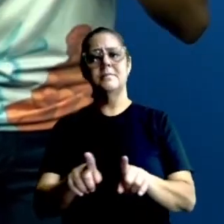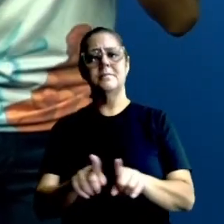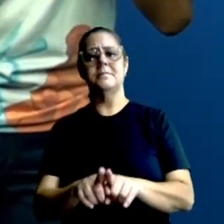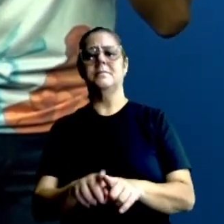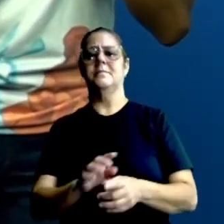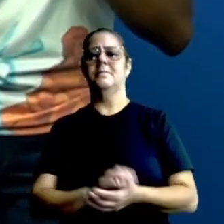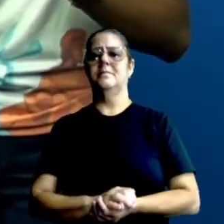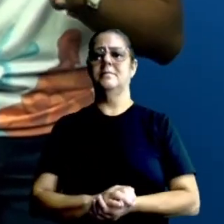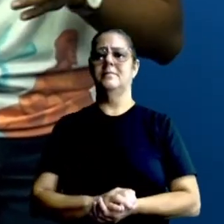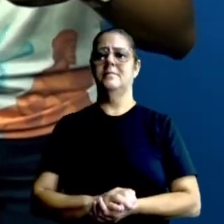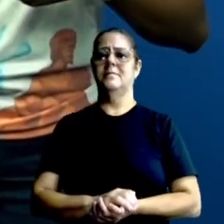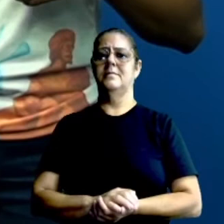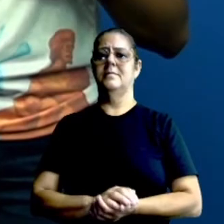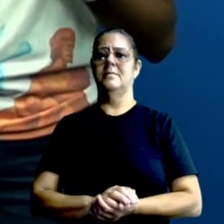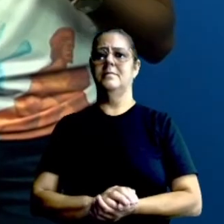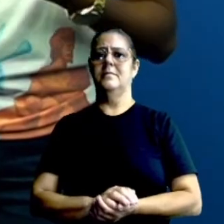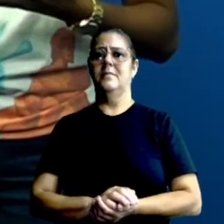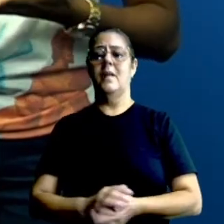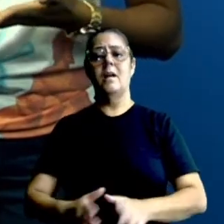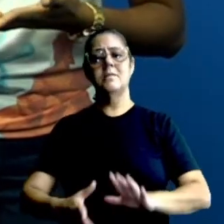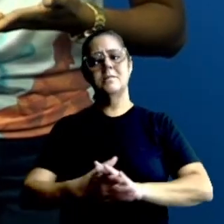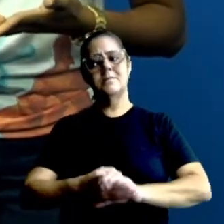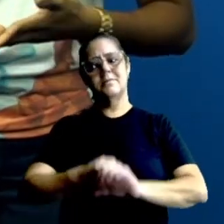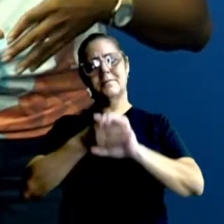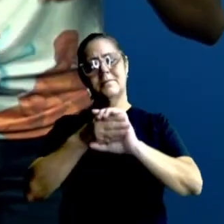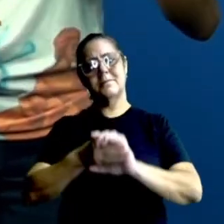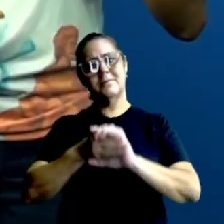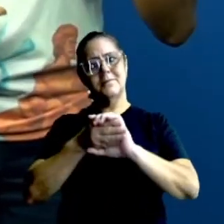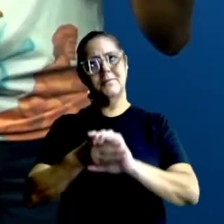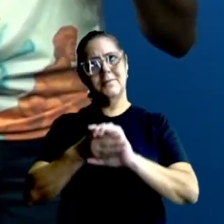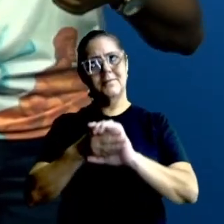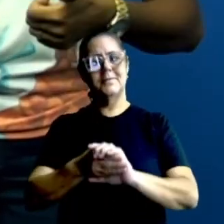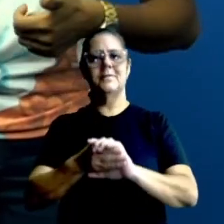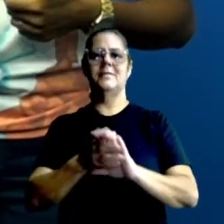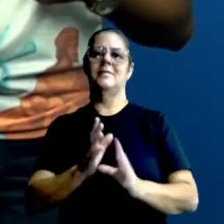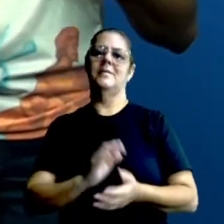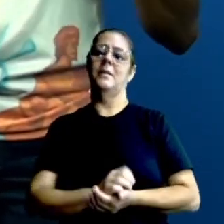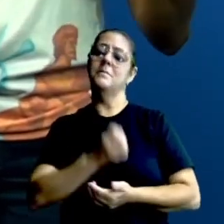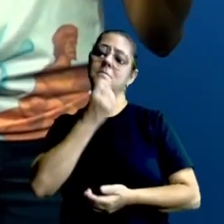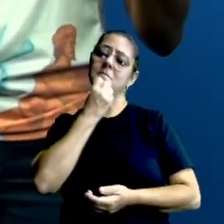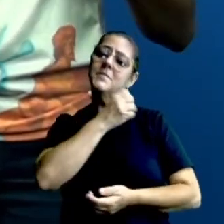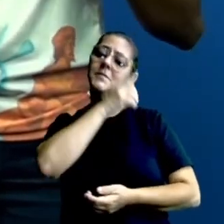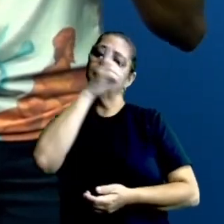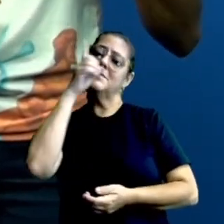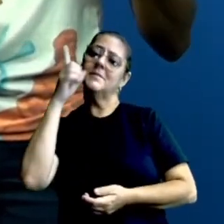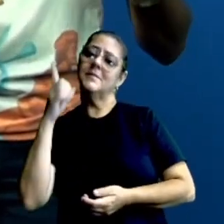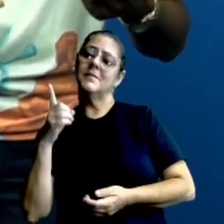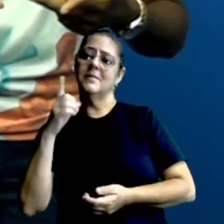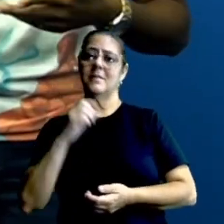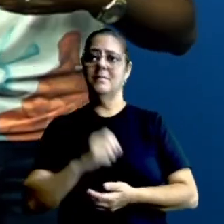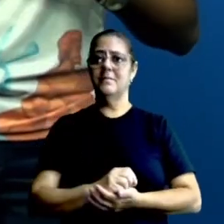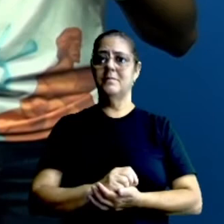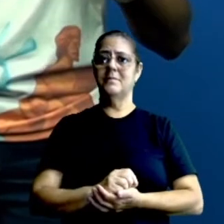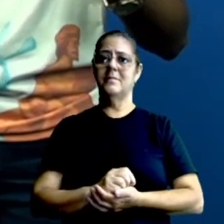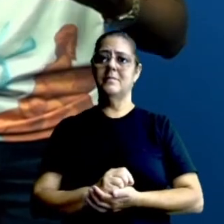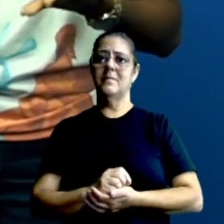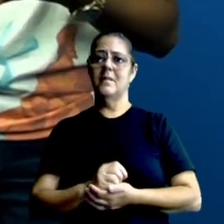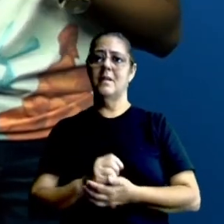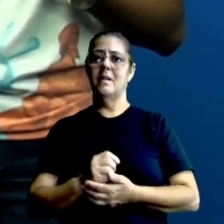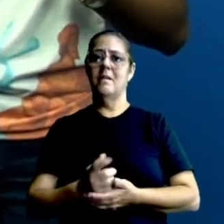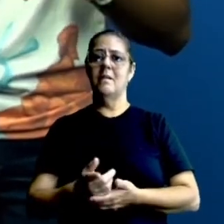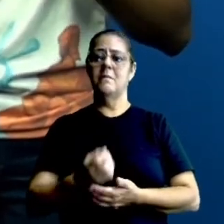tivemos as grifes que estão as saudações dos Mônica é o bom dia ai Hello